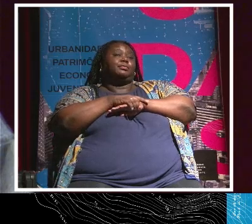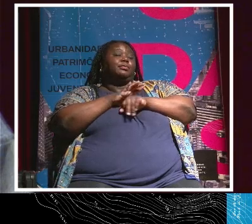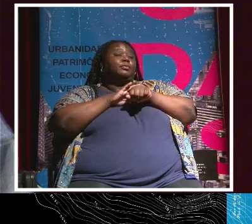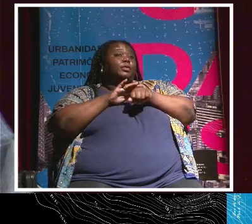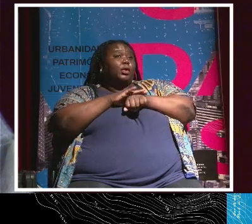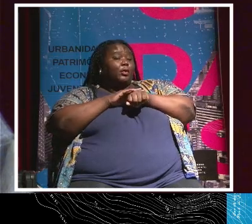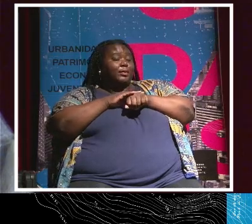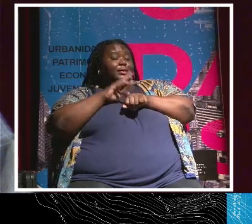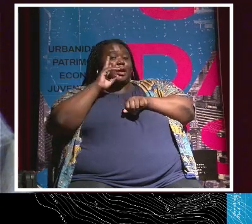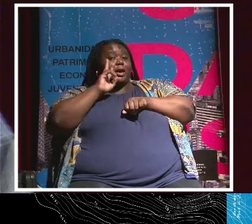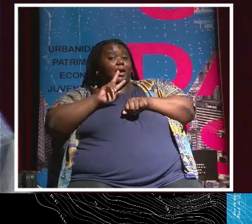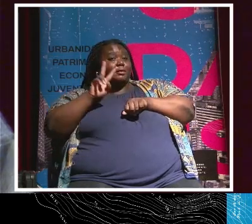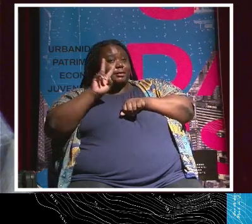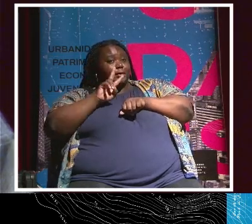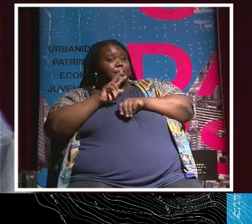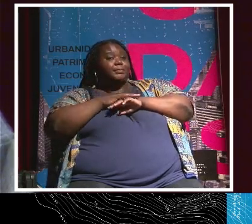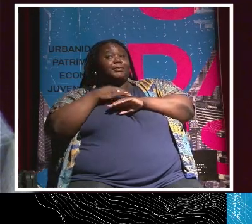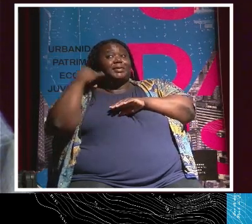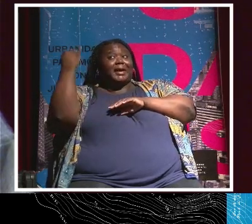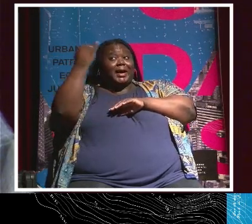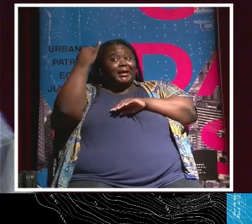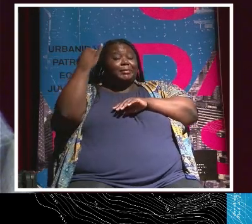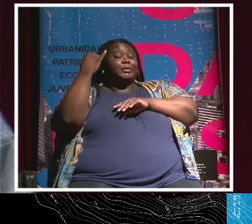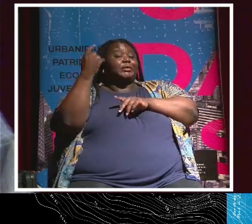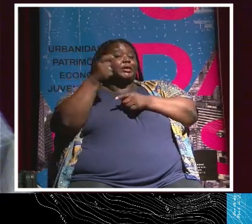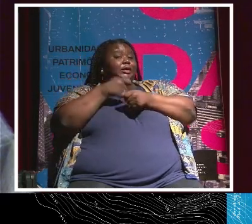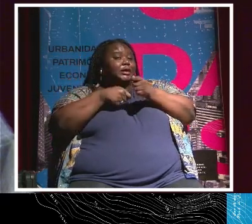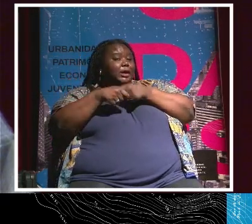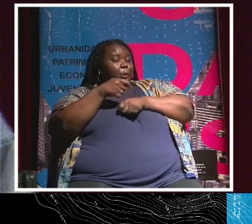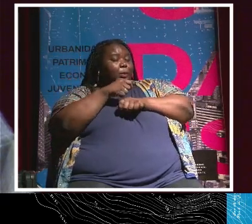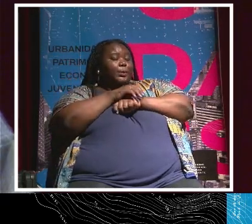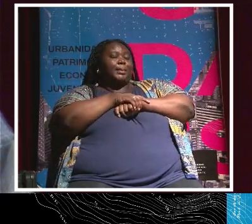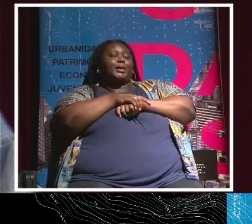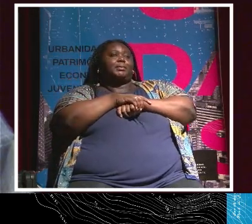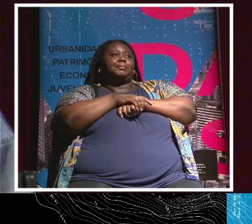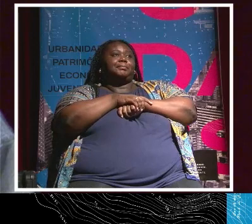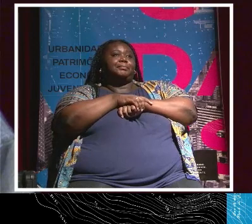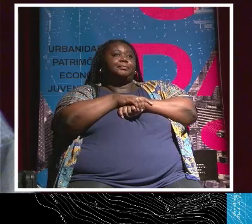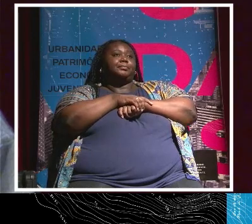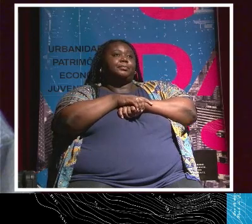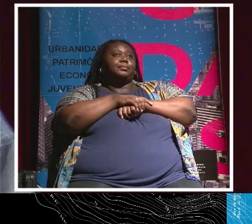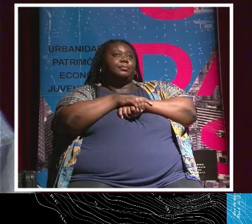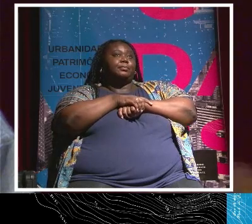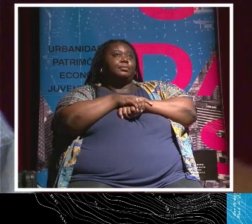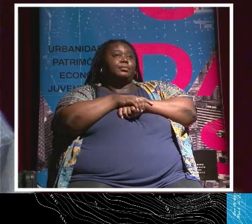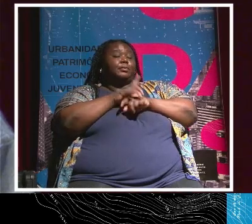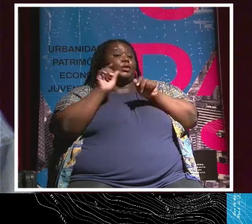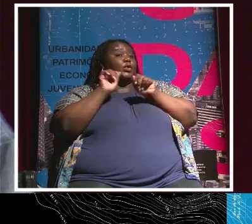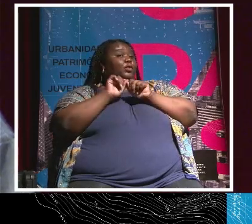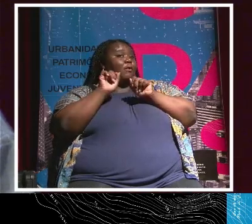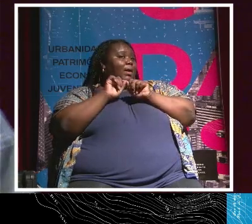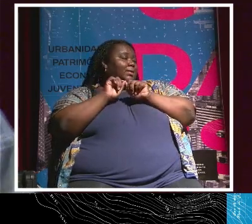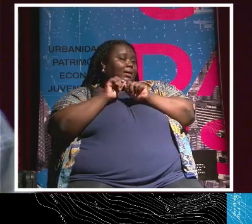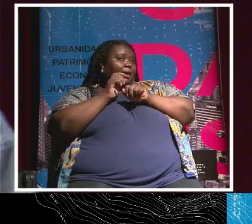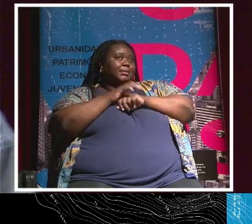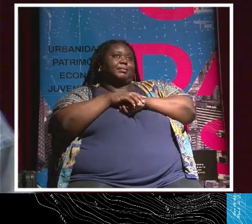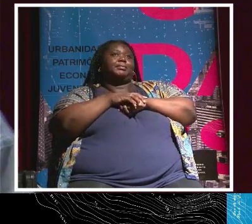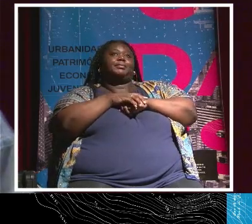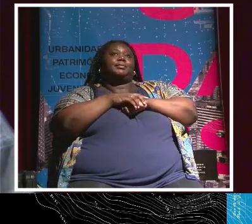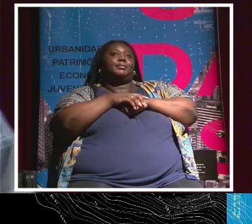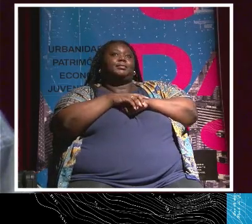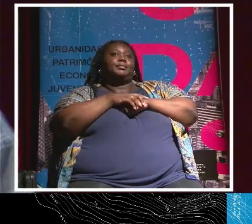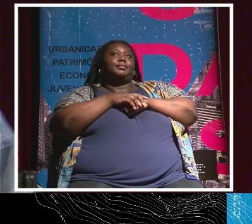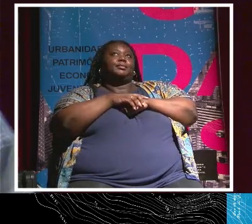discutindo essa perspectiva da importância da economia, da economia do fazer e